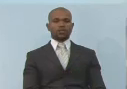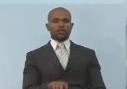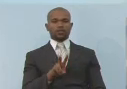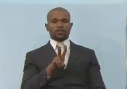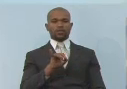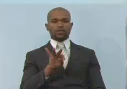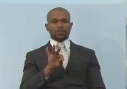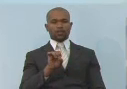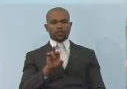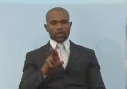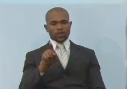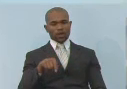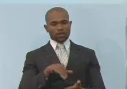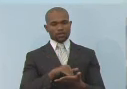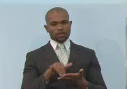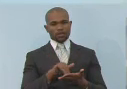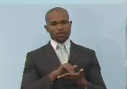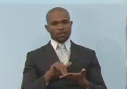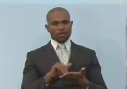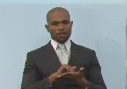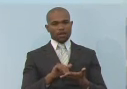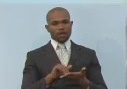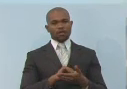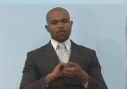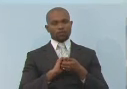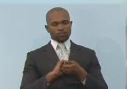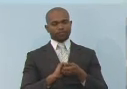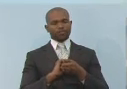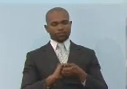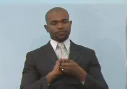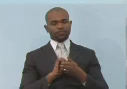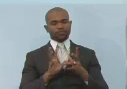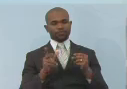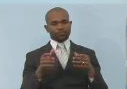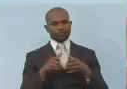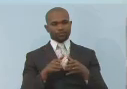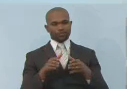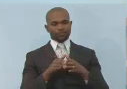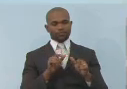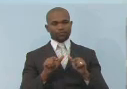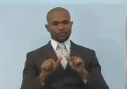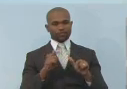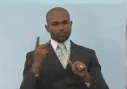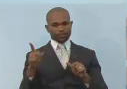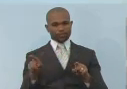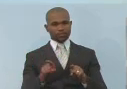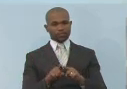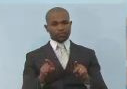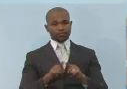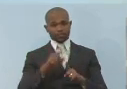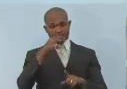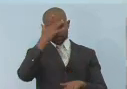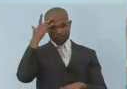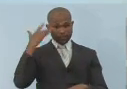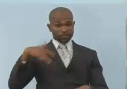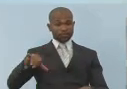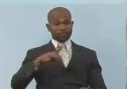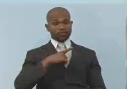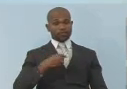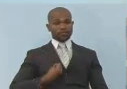que é o nosso secretário, a qual cumprimento toda a sua equipe, né, também todo o público presente aqui